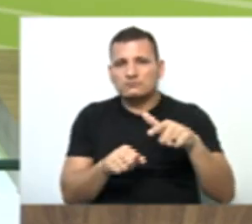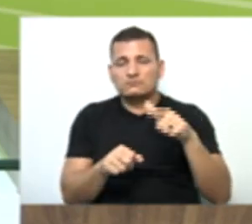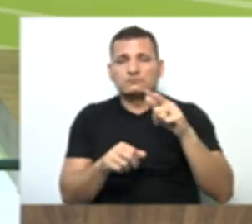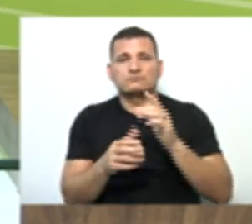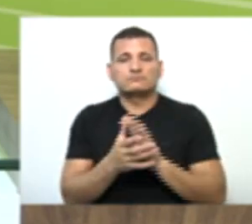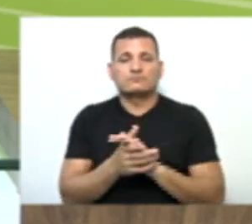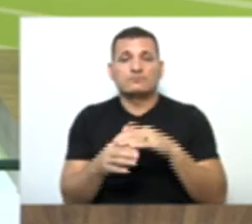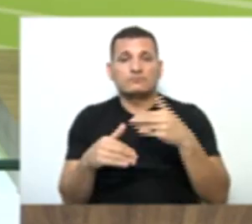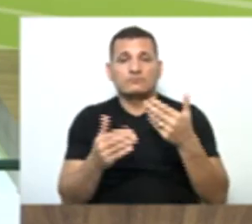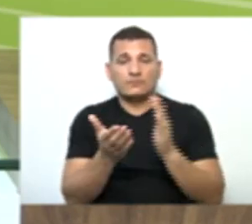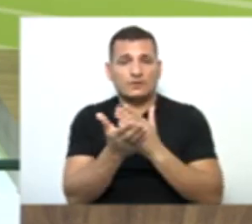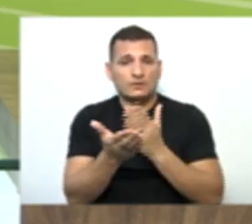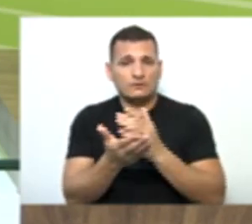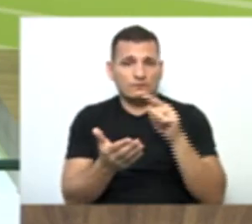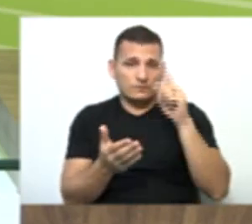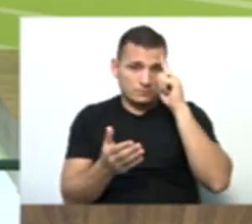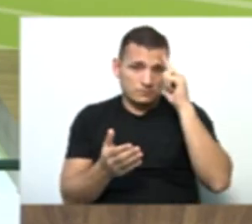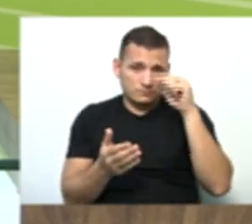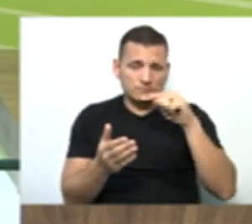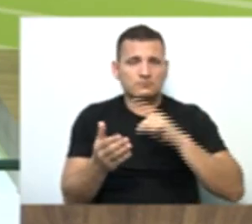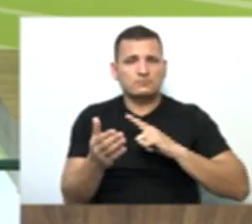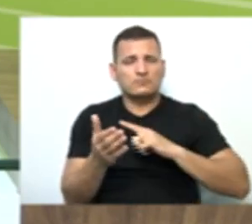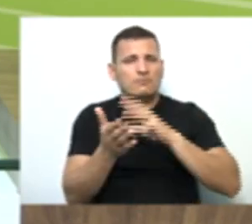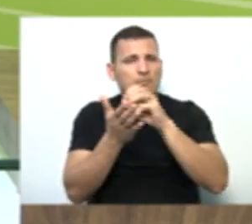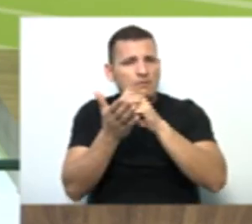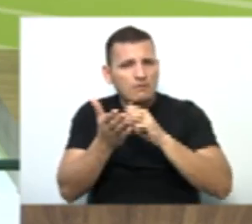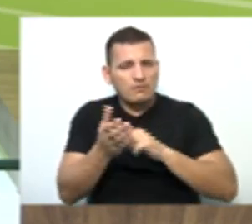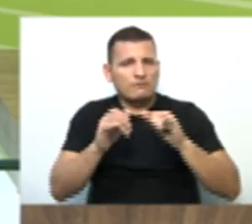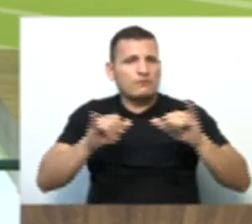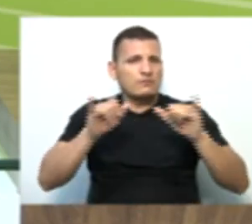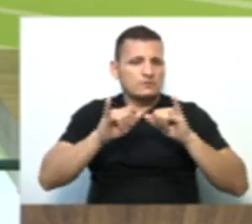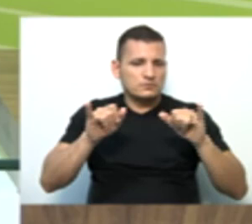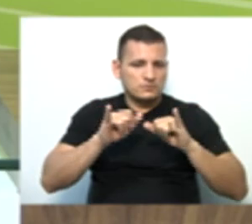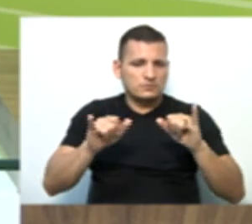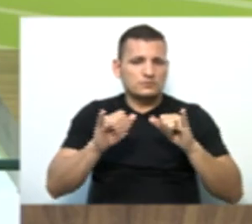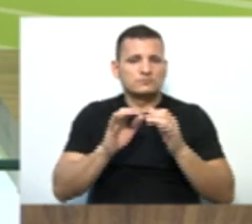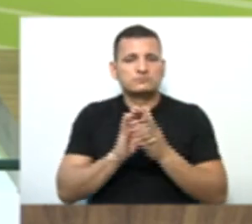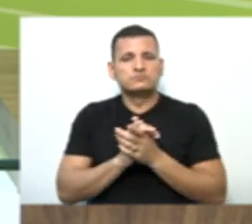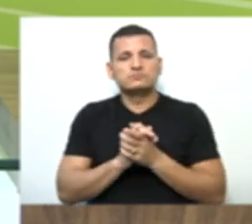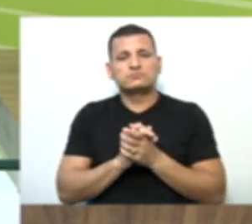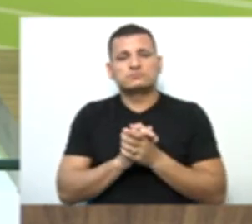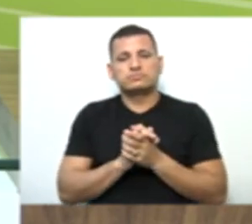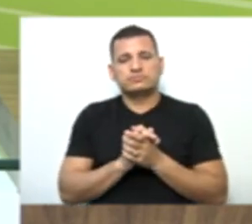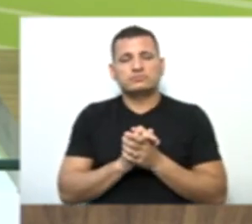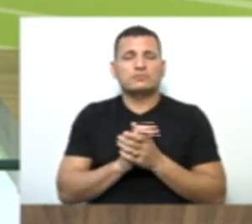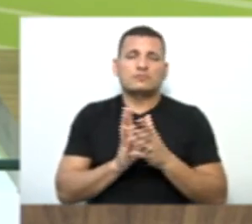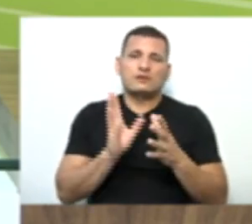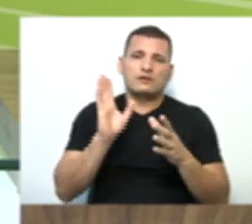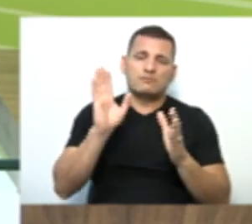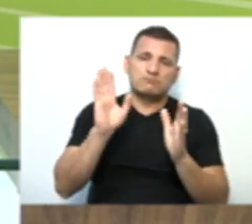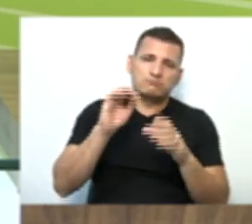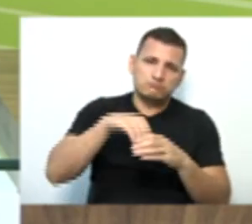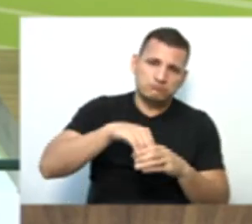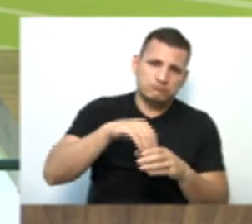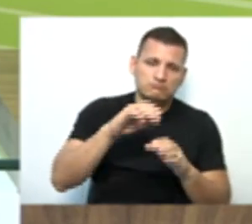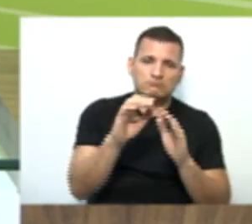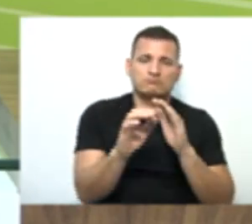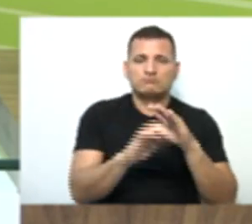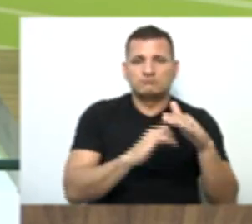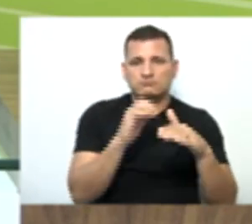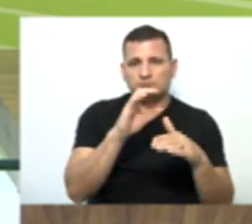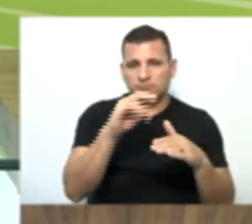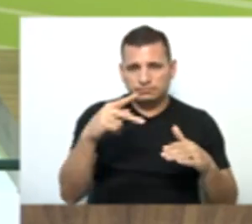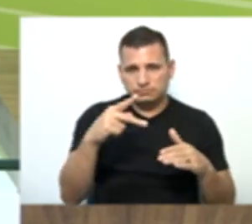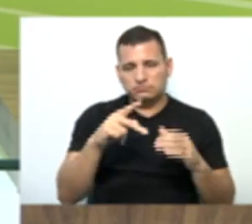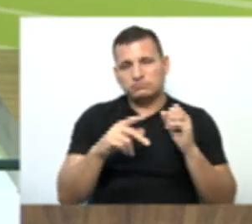livro diário, ele faz o registro das informações úteis para a parte interna quanto externa. Mas